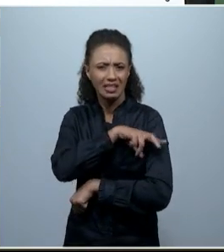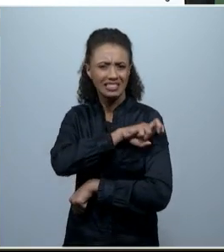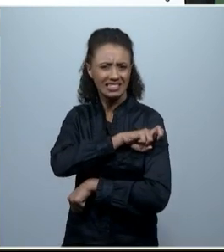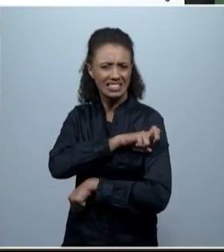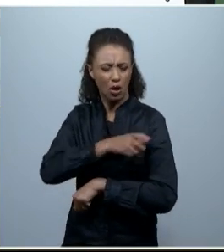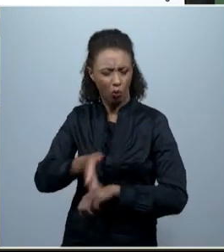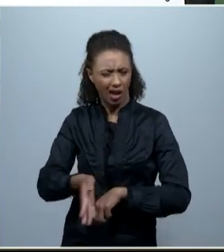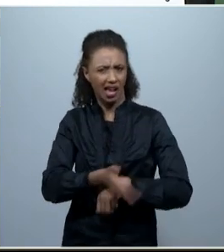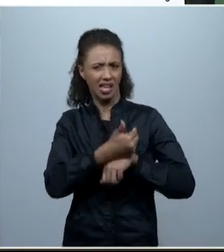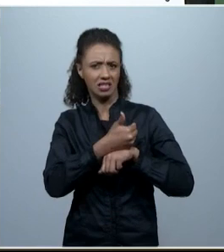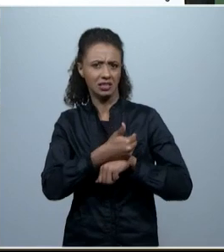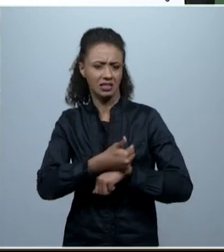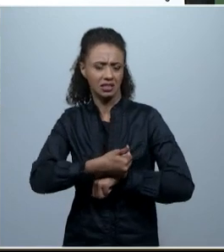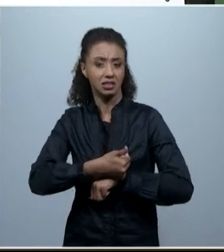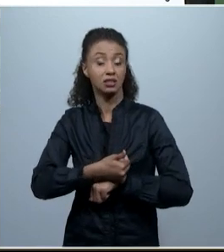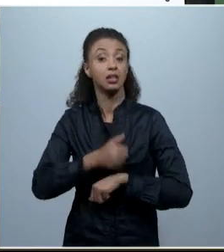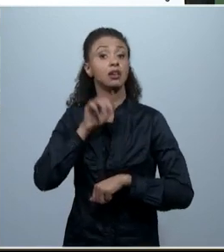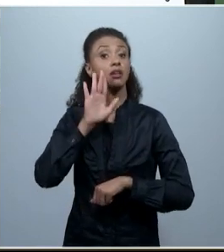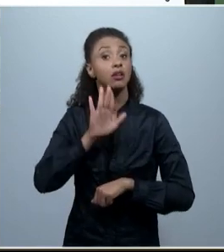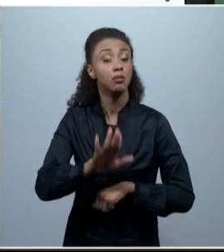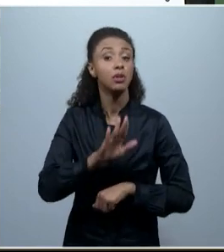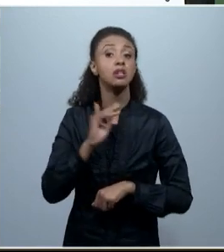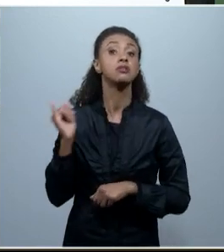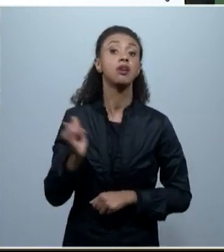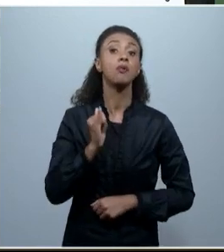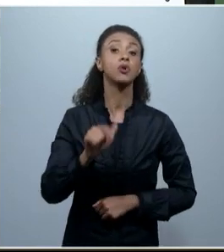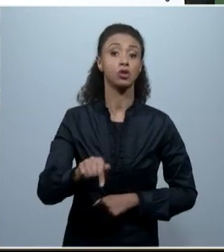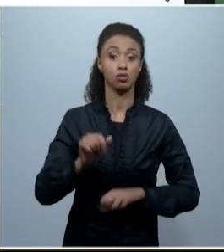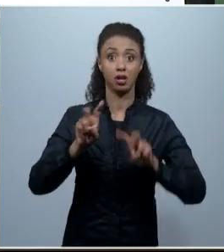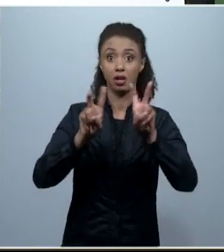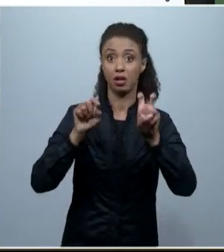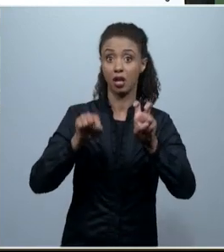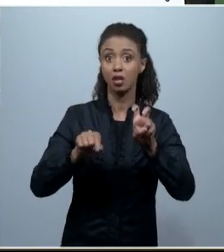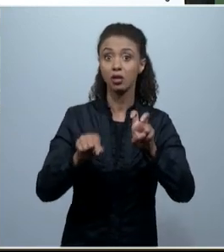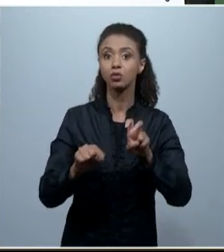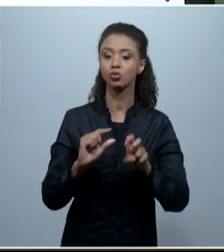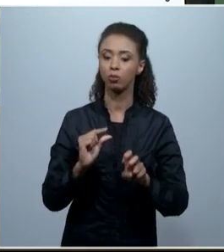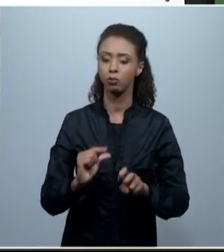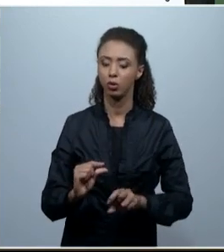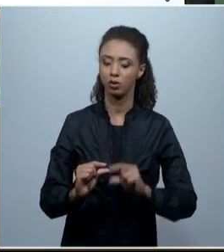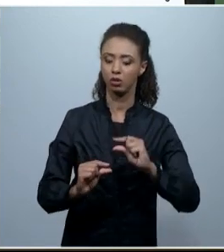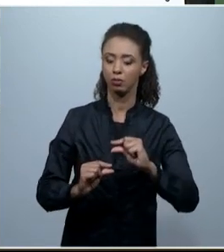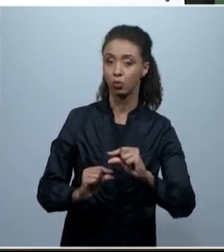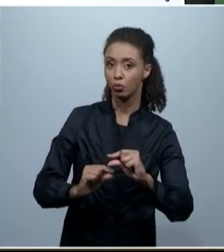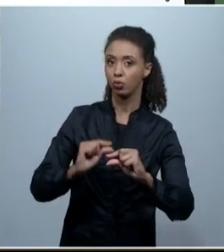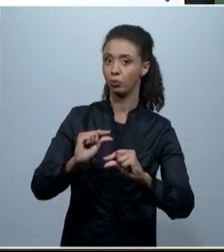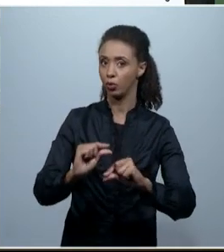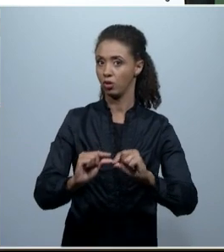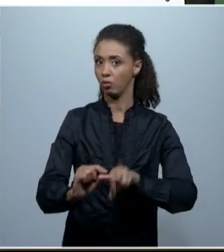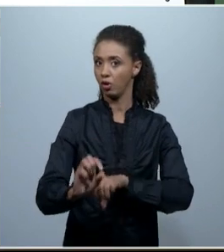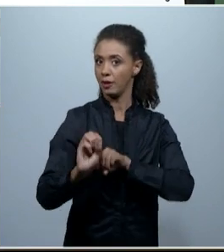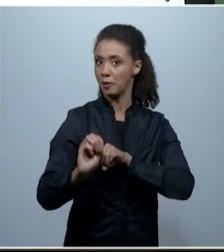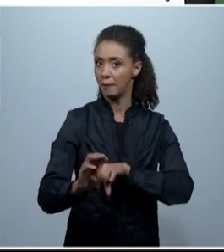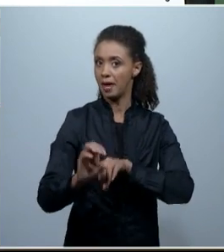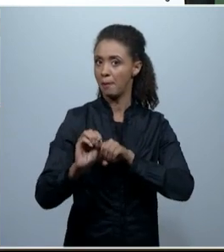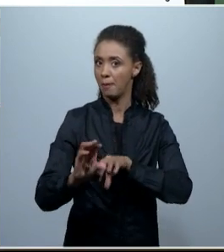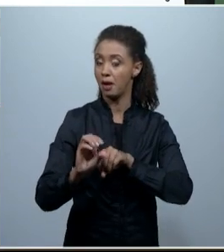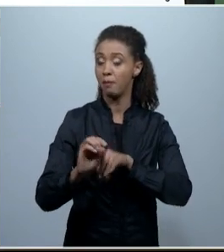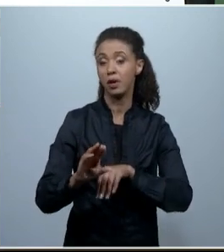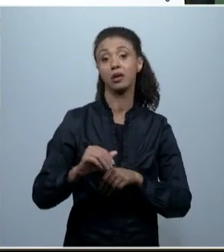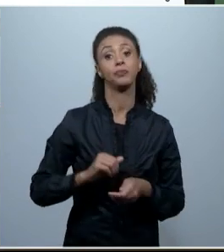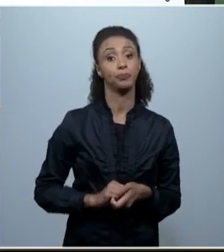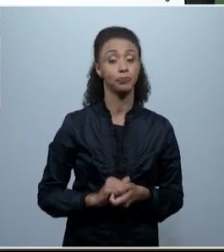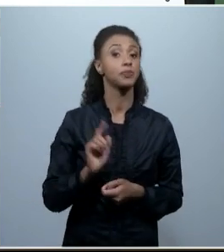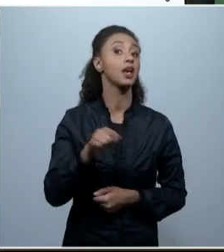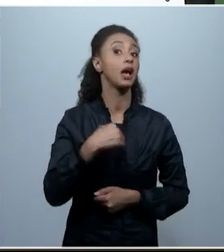com que este assunto ele vai sendo tratado pouco a pouco a gente já já já trabalha com